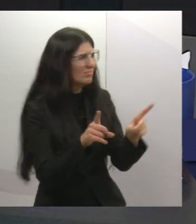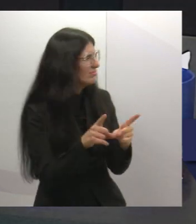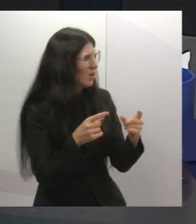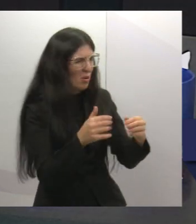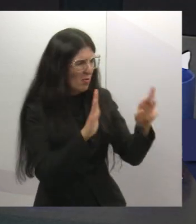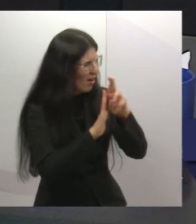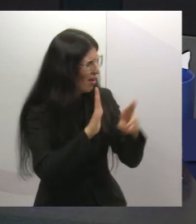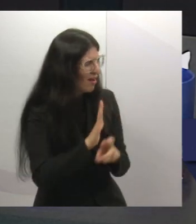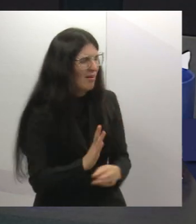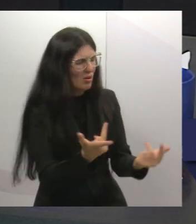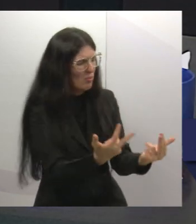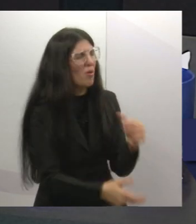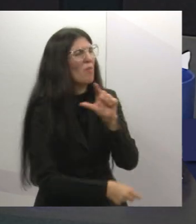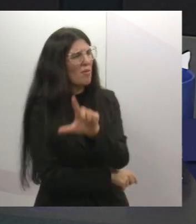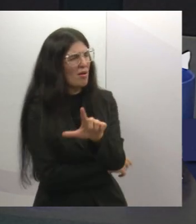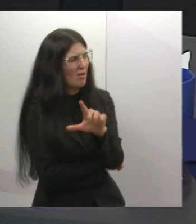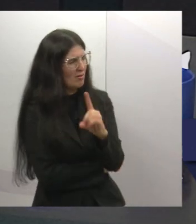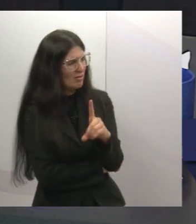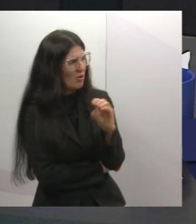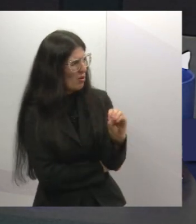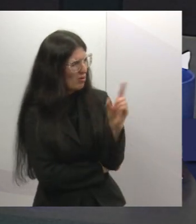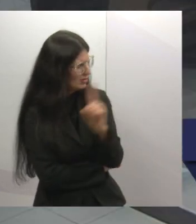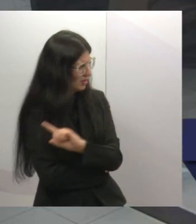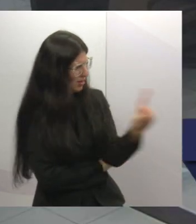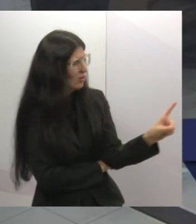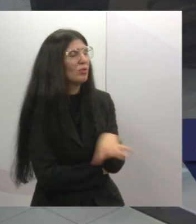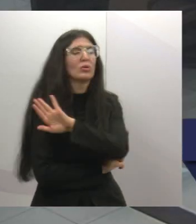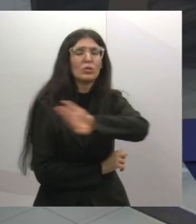Não. Esse valor aqui,